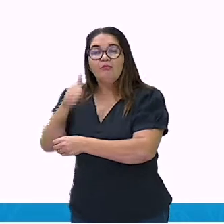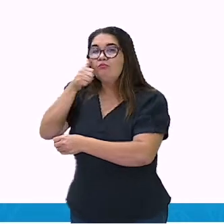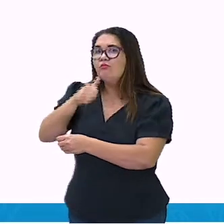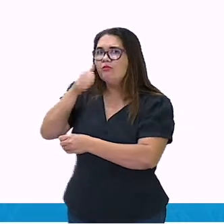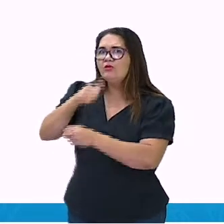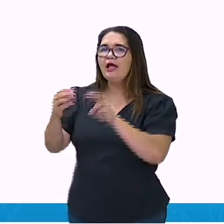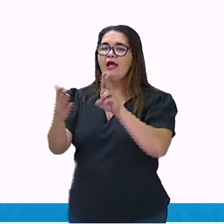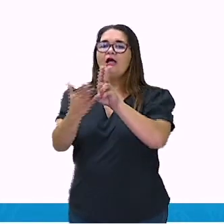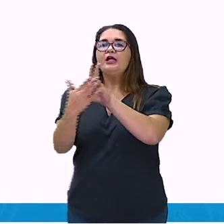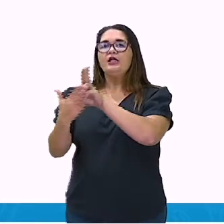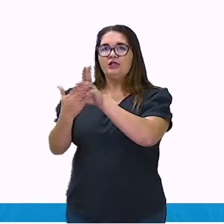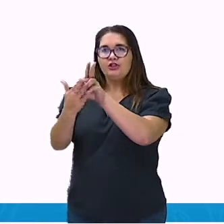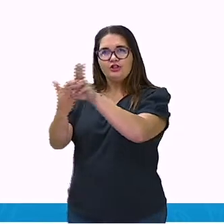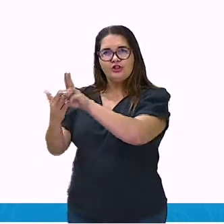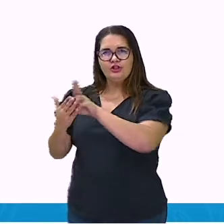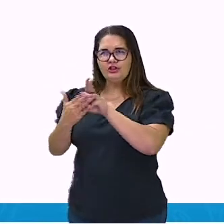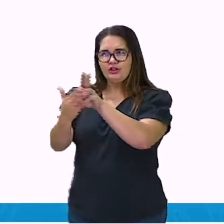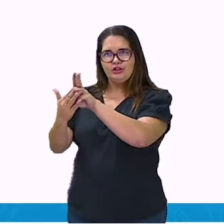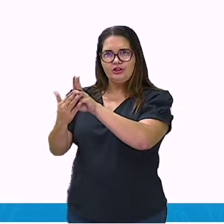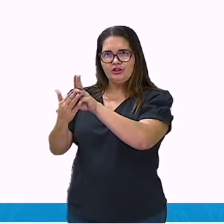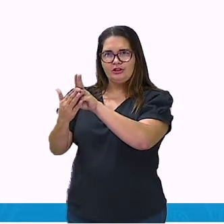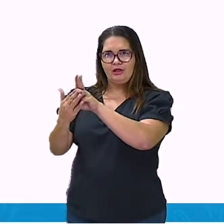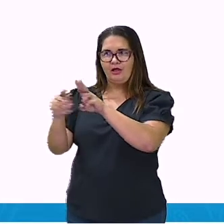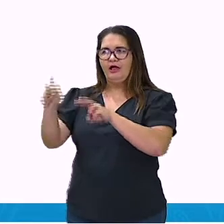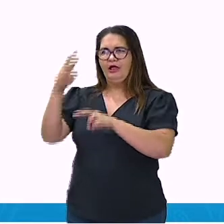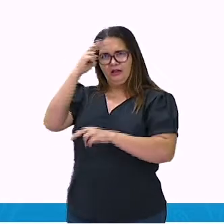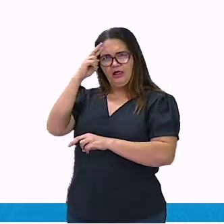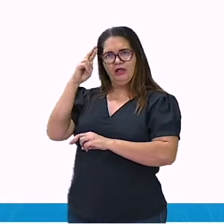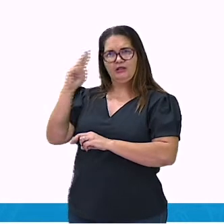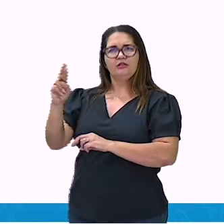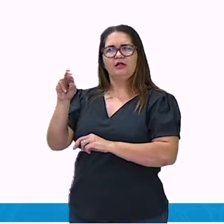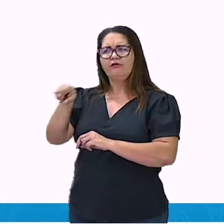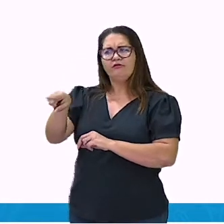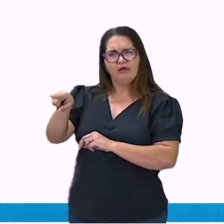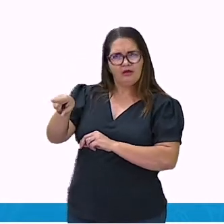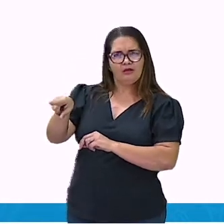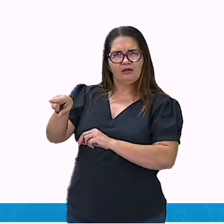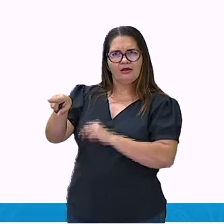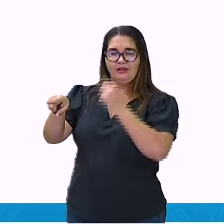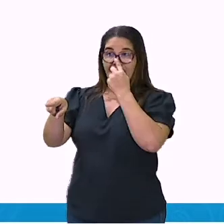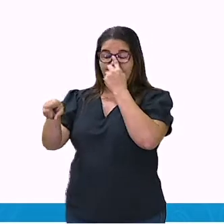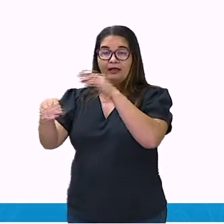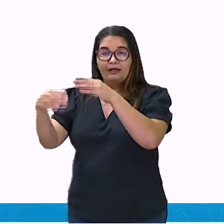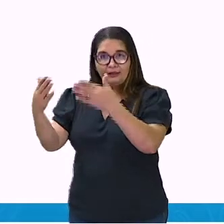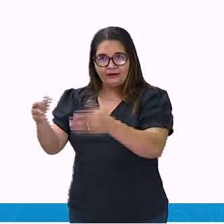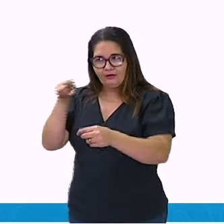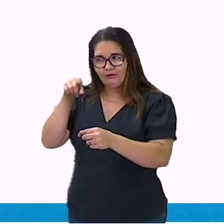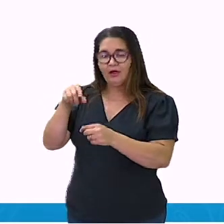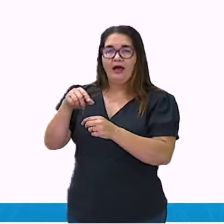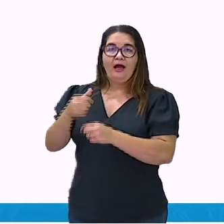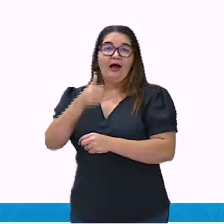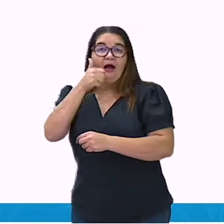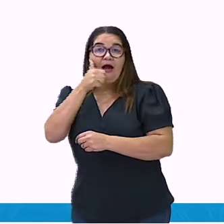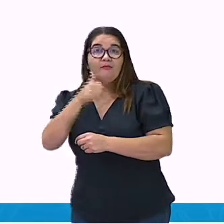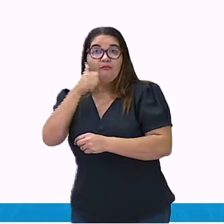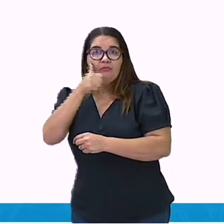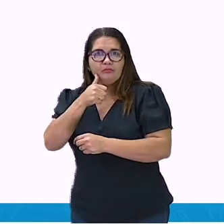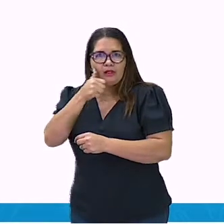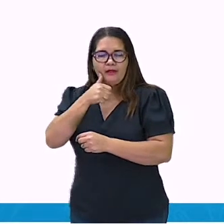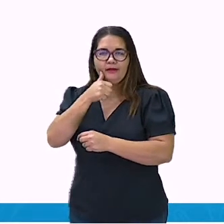embaixatriz dentro da sua comunidade, ou seja, ela responde por todos os